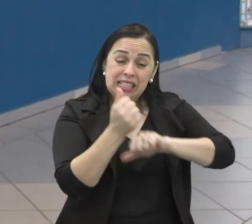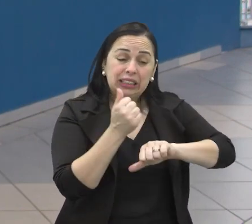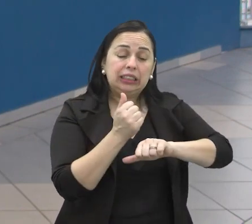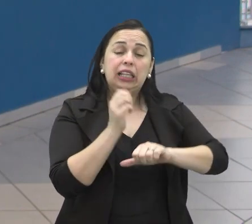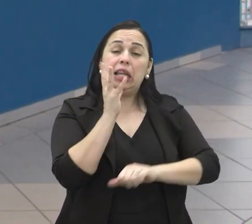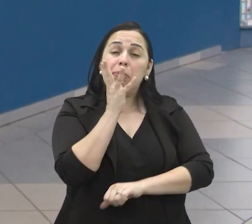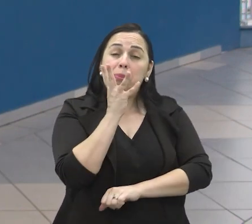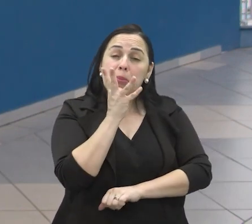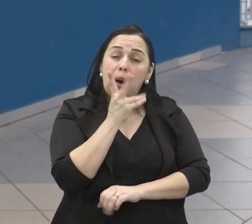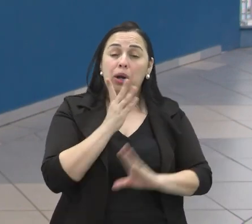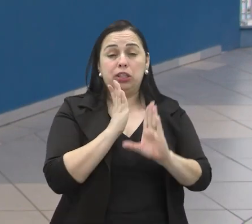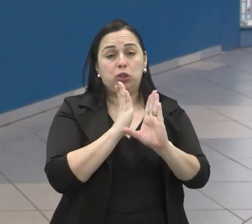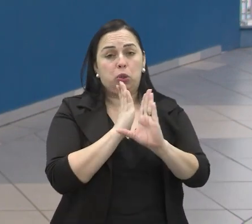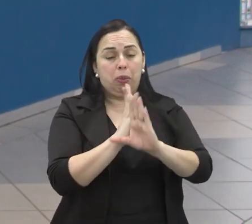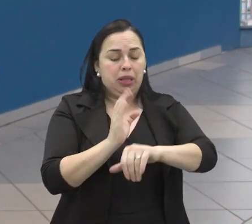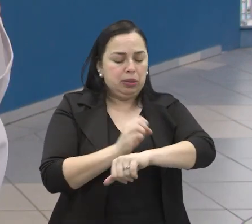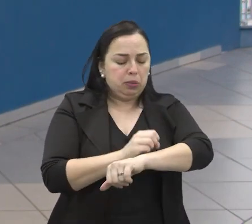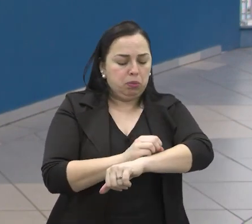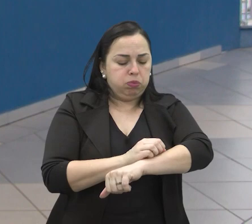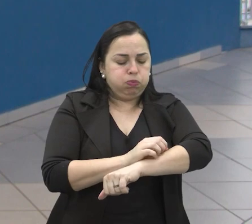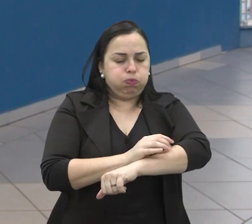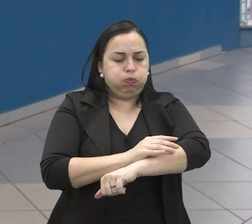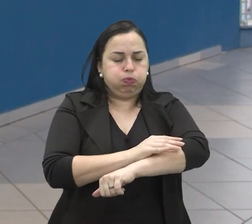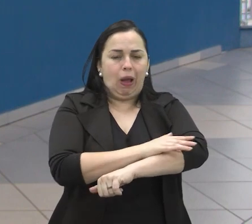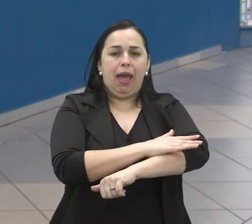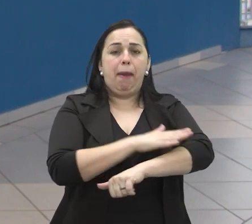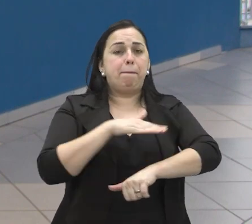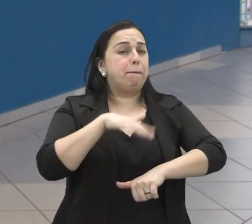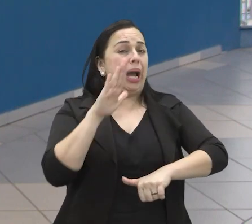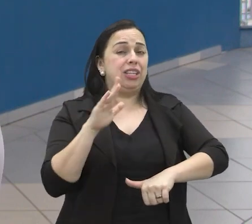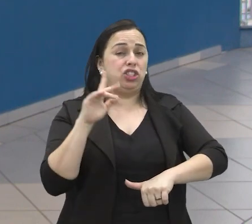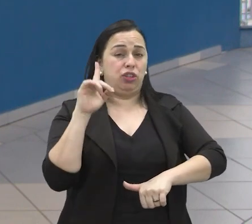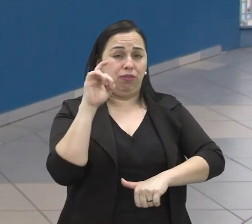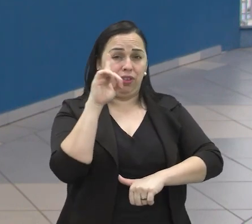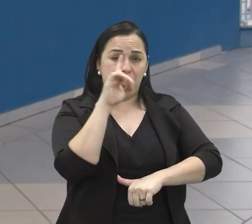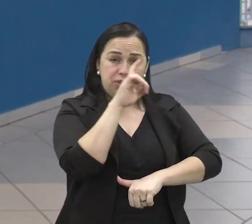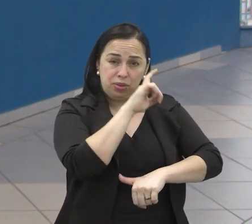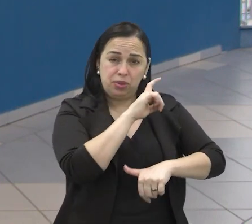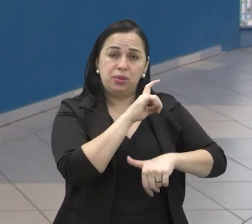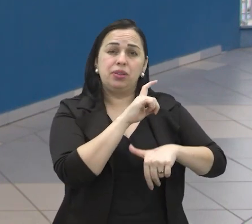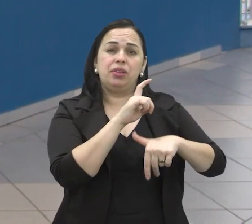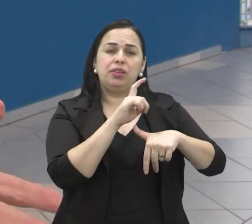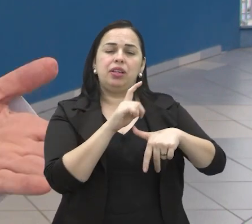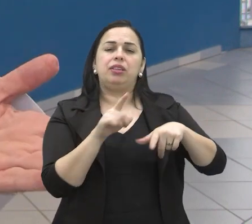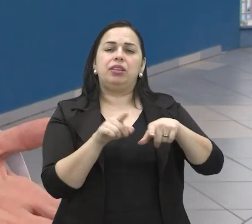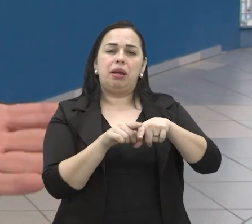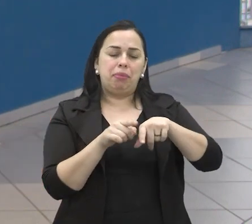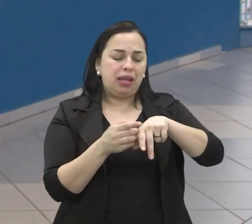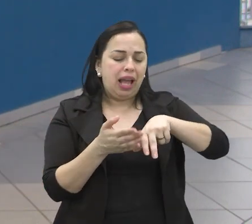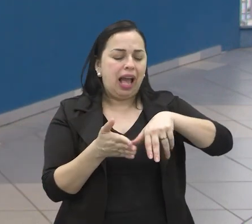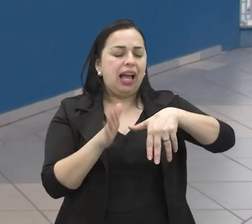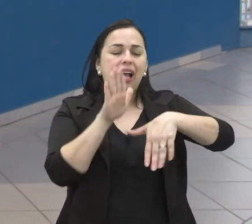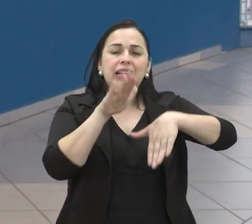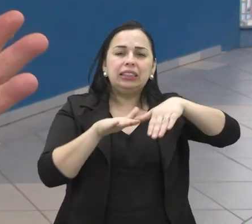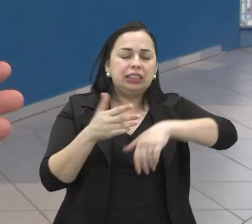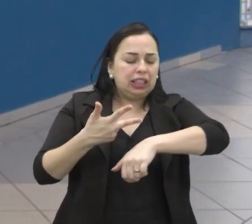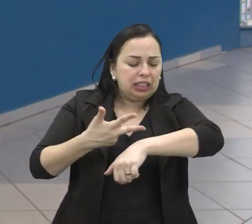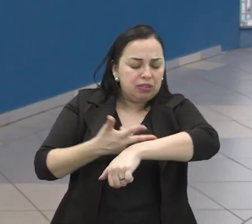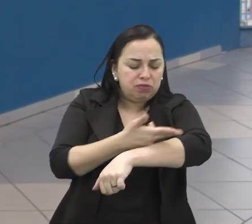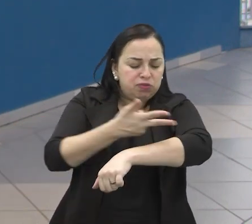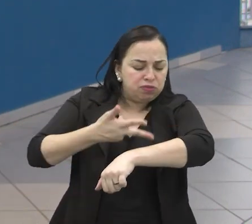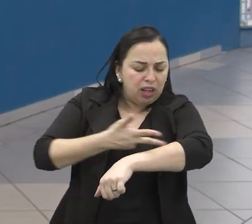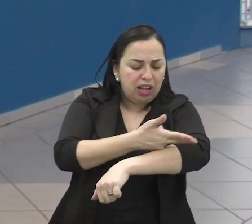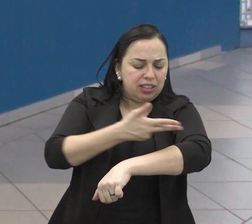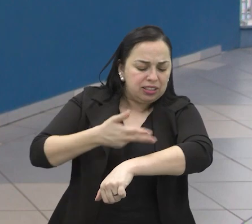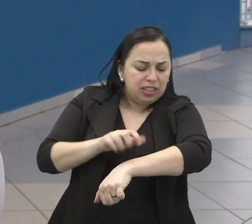cresce, o que acontece? É mais difícil de retirar, eu tenho que retirar mais pele, é mais difícil de fechar, às vezes eu tenho